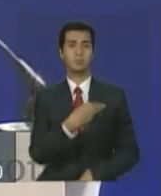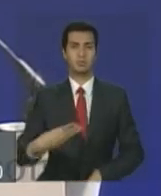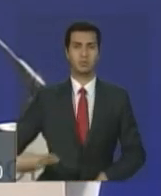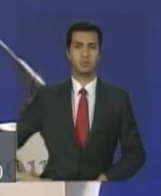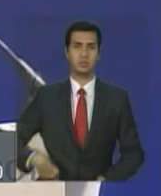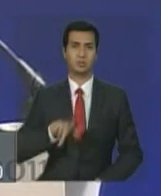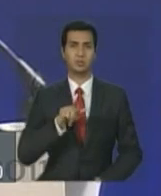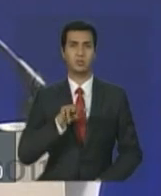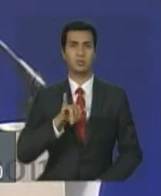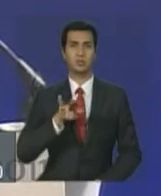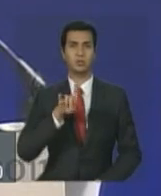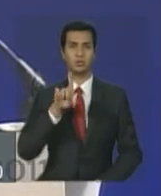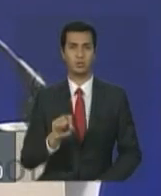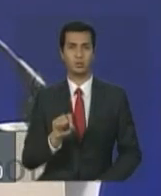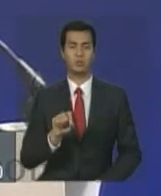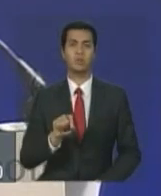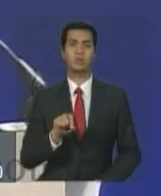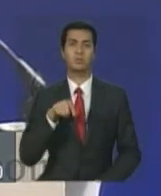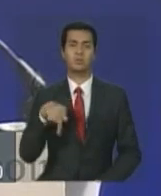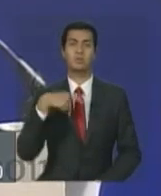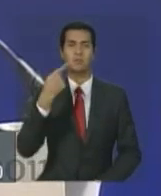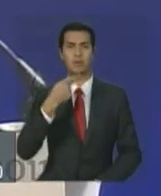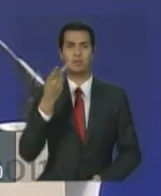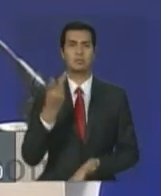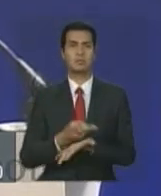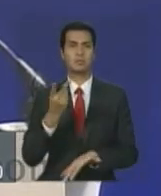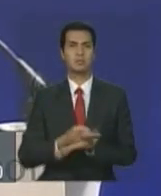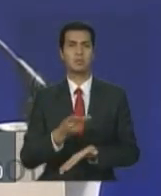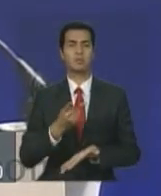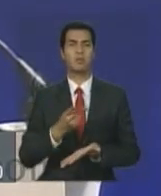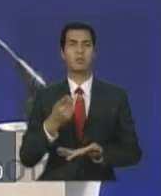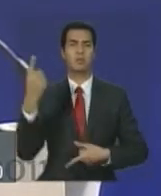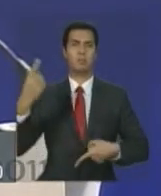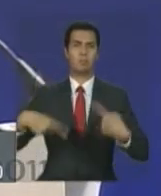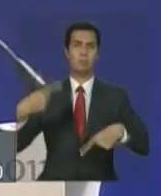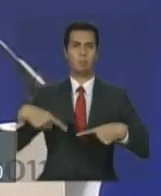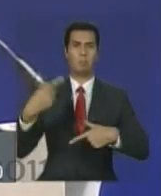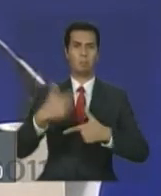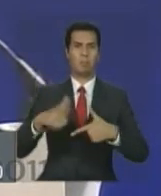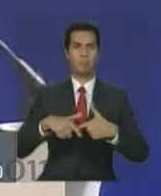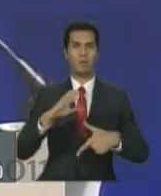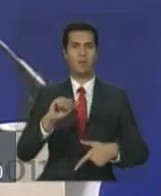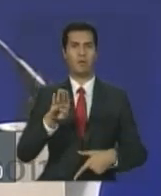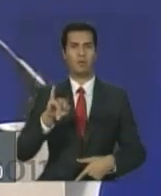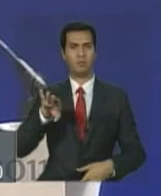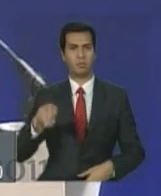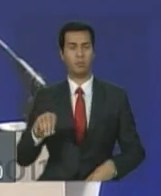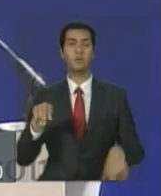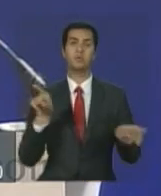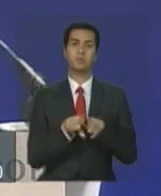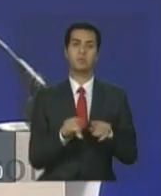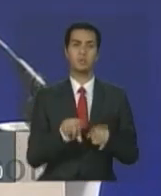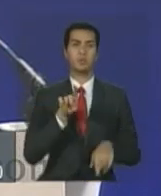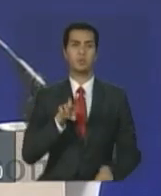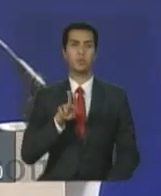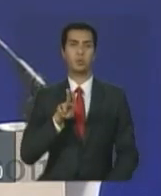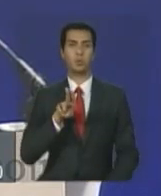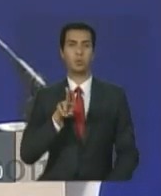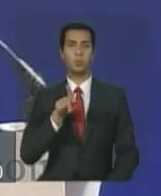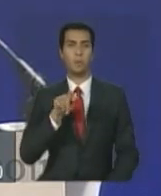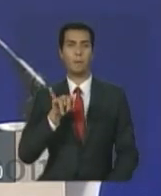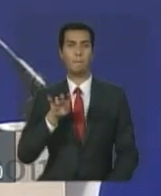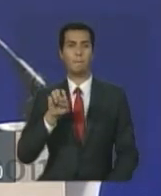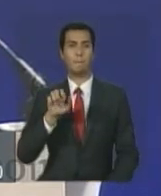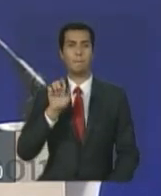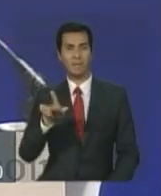Mantega tem falado reiteradamente em guerra cambial. Bom, o câmbio chinês, assim como o dumping dos